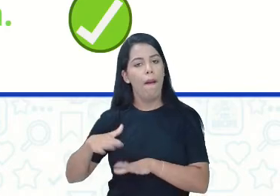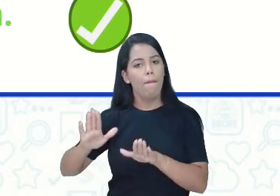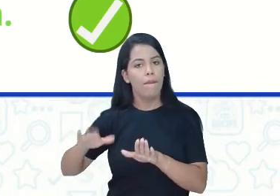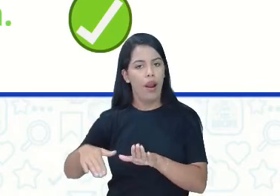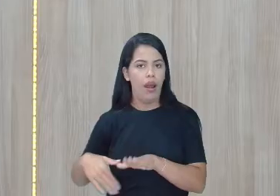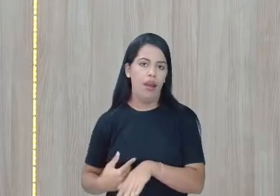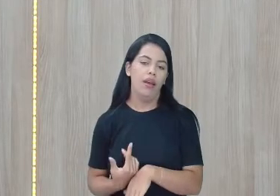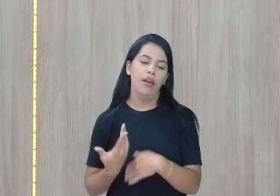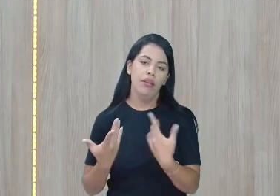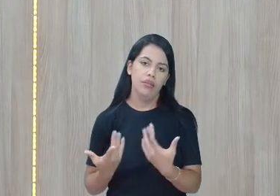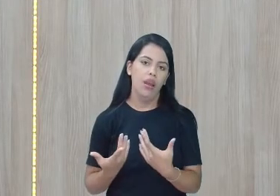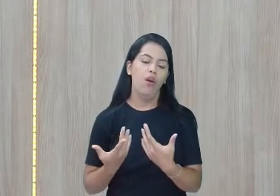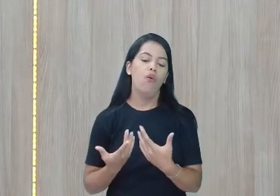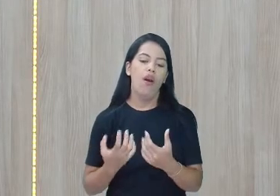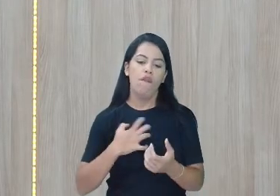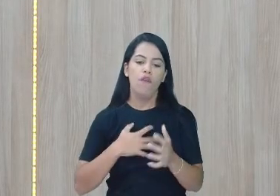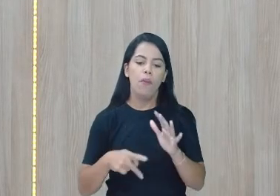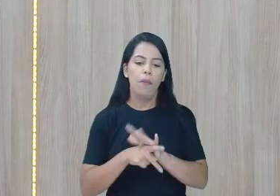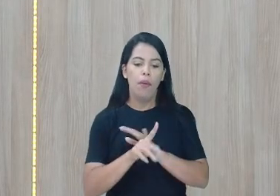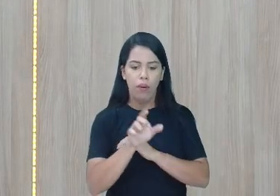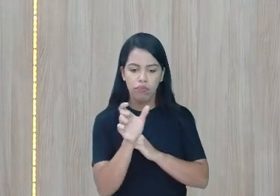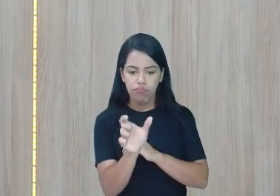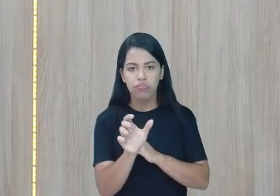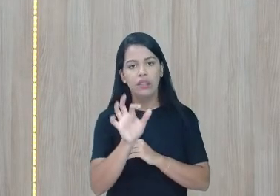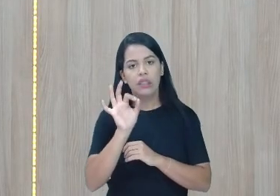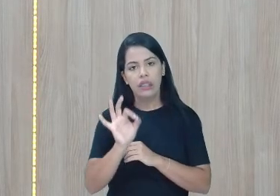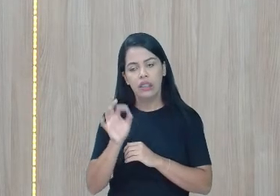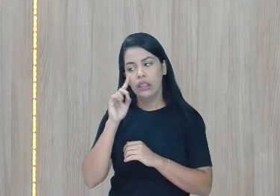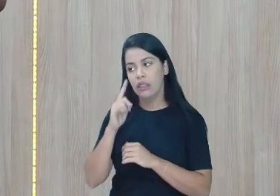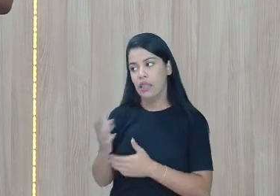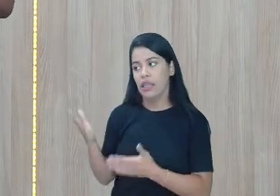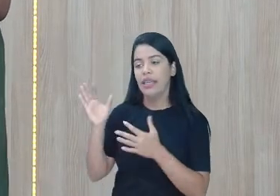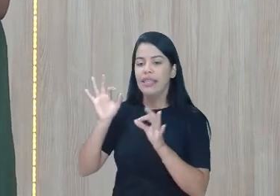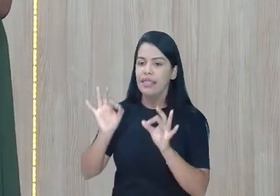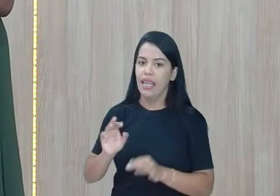utilizar o verbo fazer. Ele não concorda com o plural.